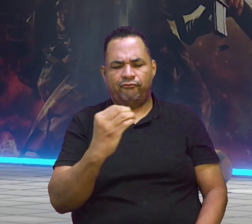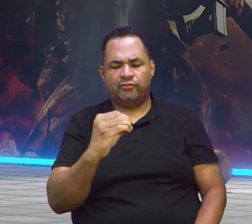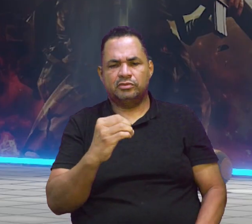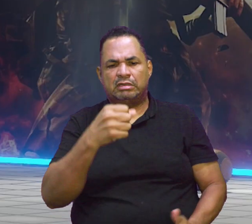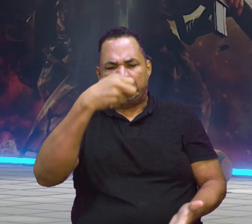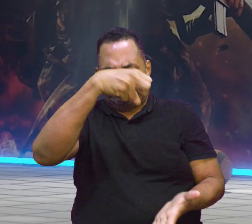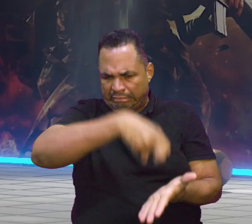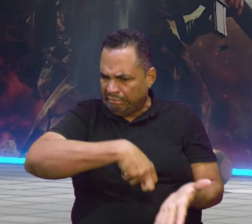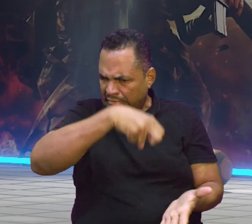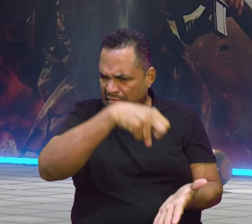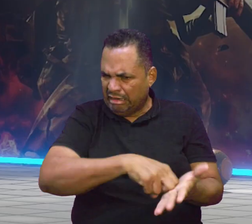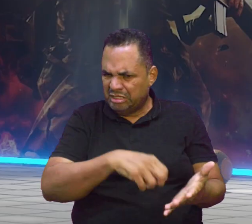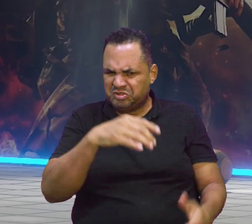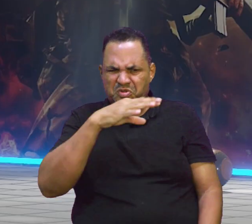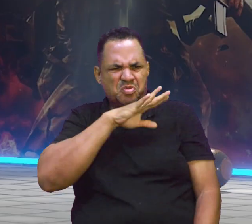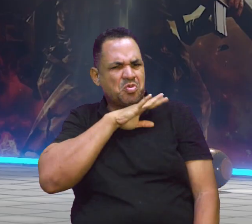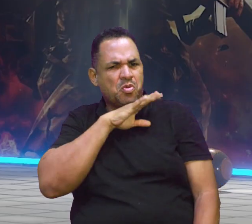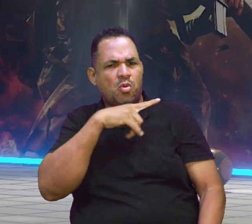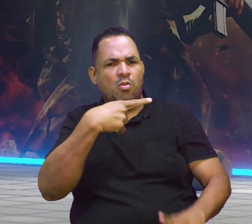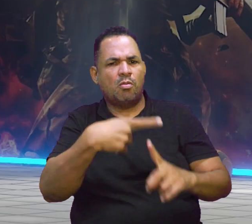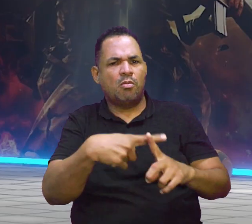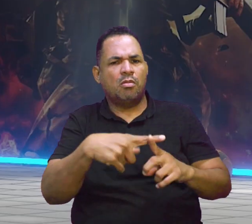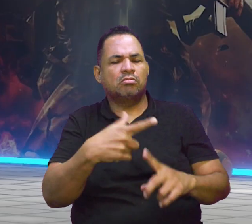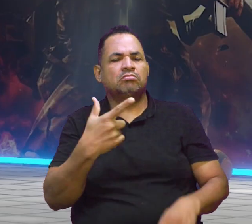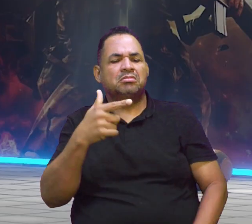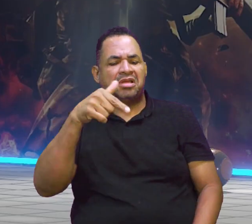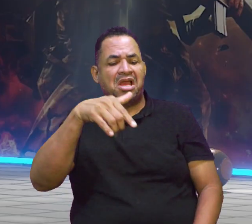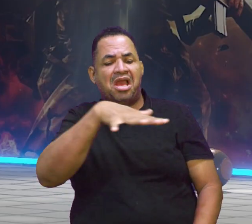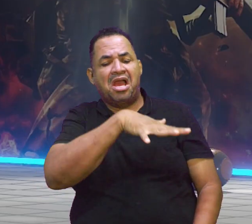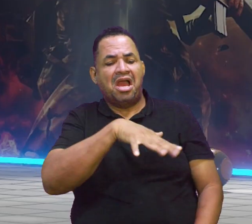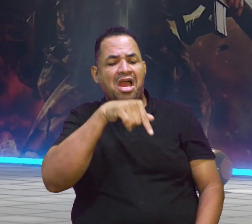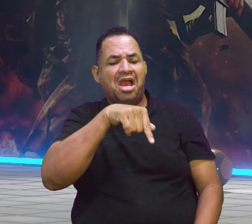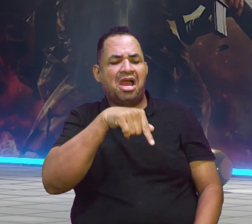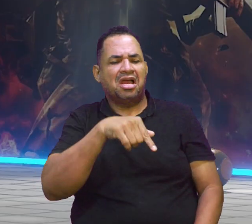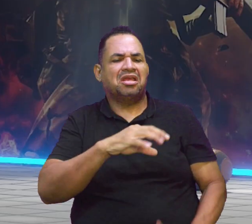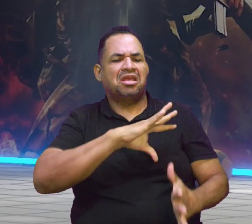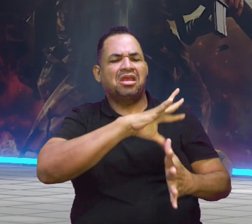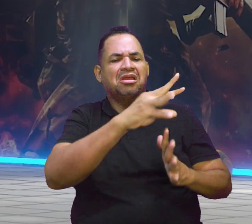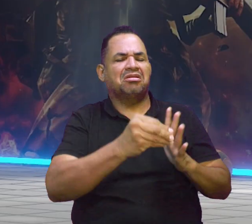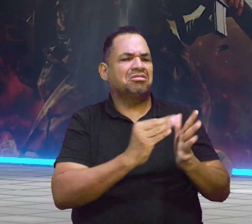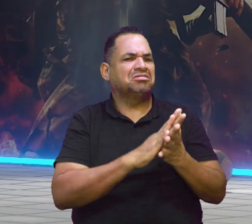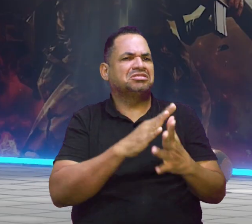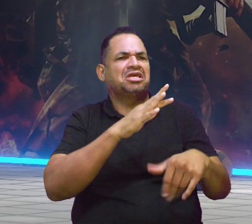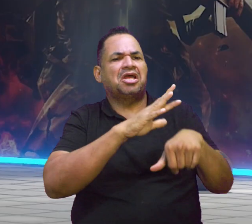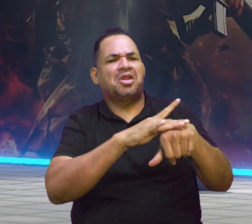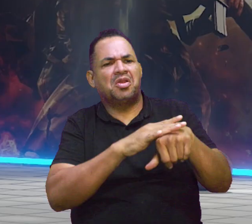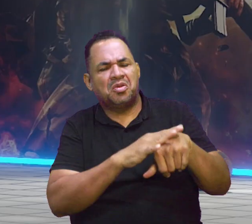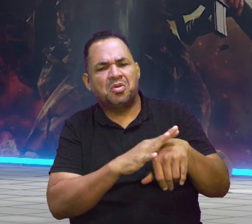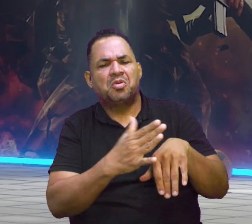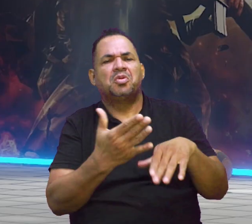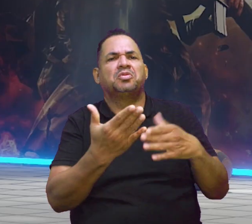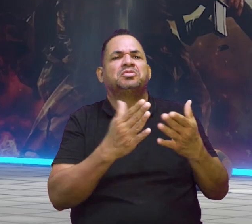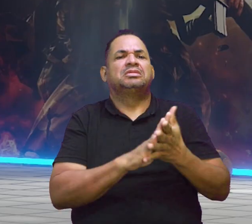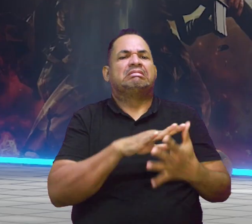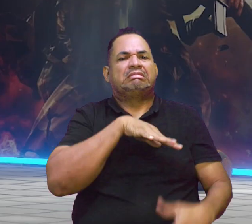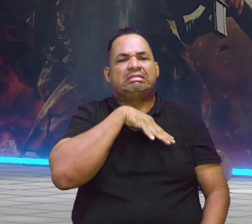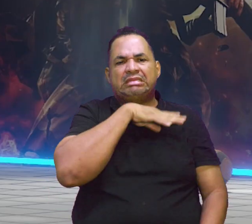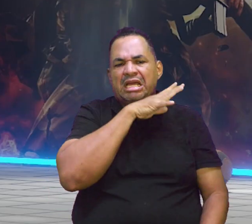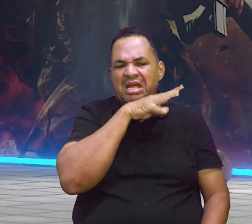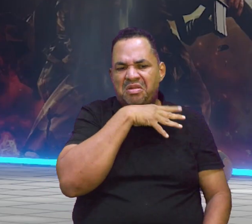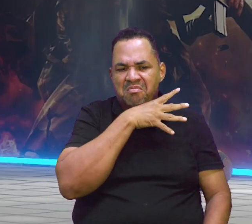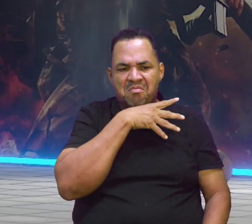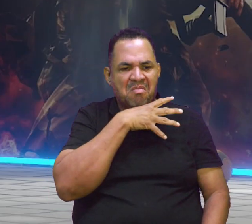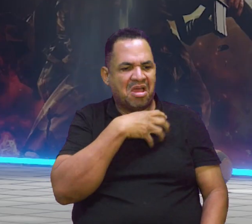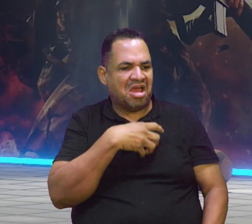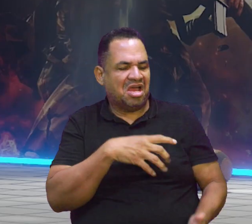Porque aqui eles consideravam que aqui não tinha nada, aqui tinha muitas doenças tropicais, aqui tinha os animais ferozes. Então, essas